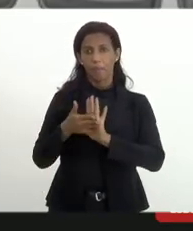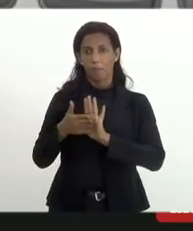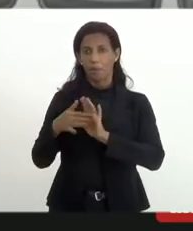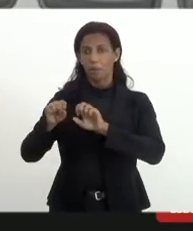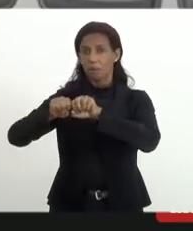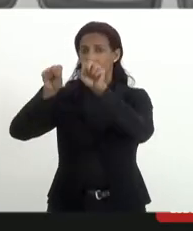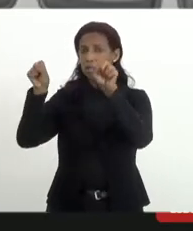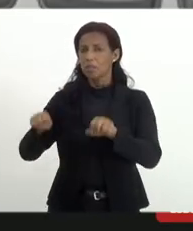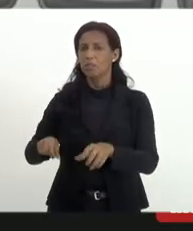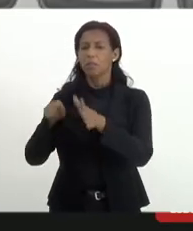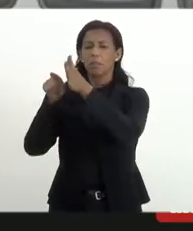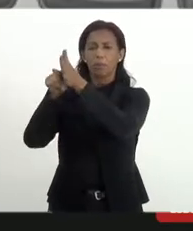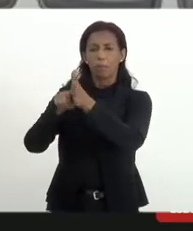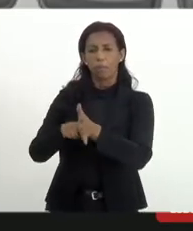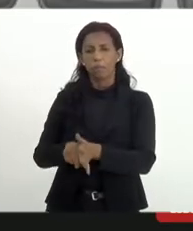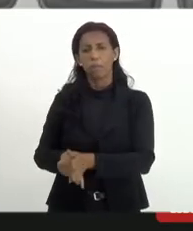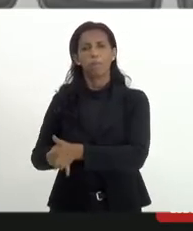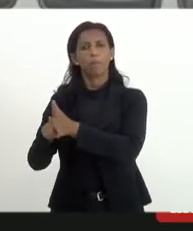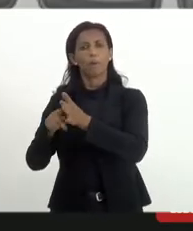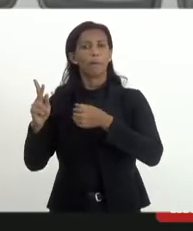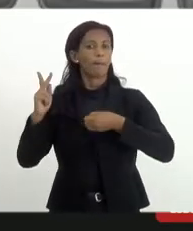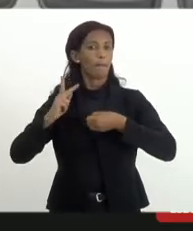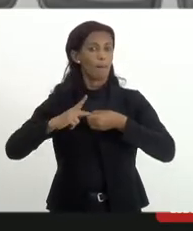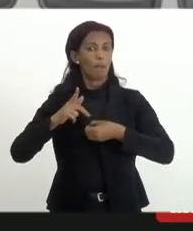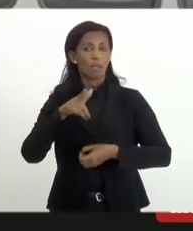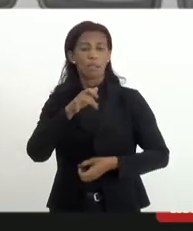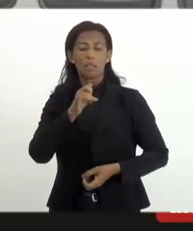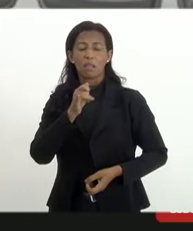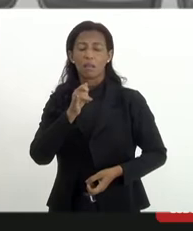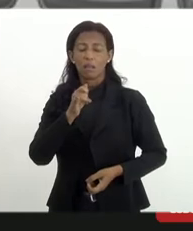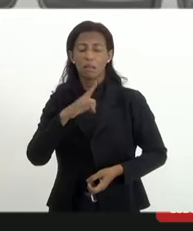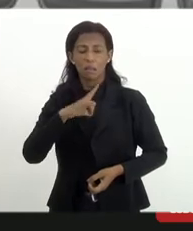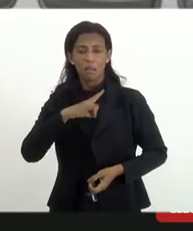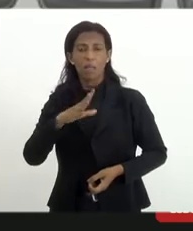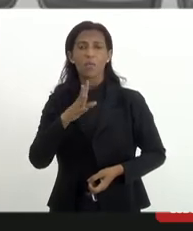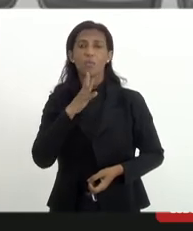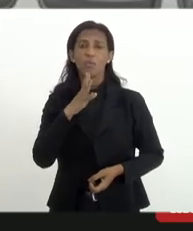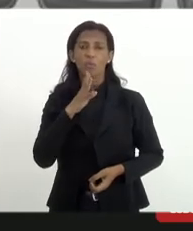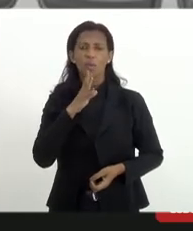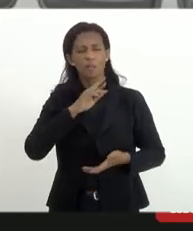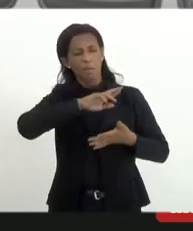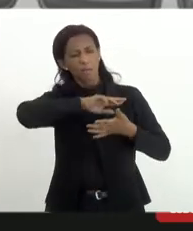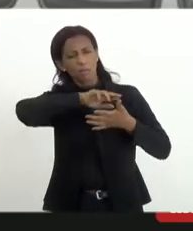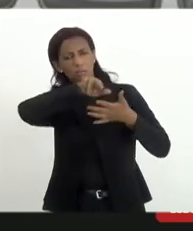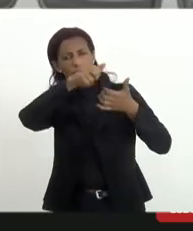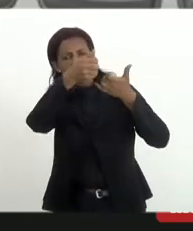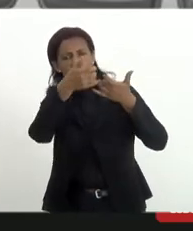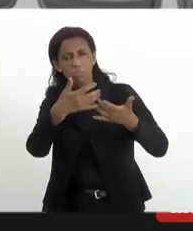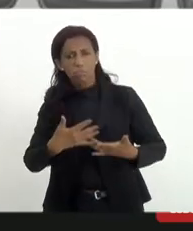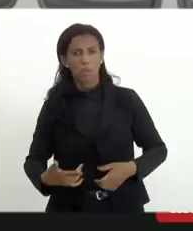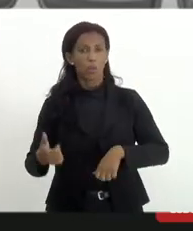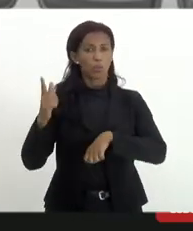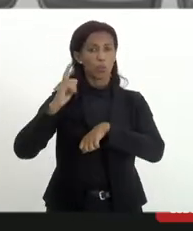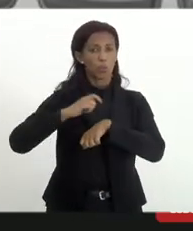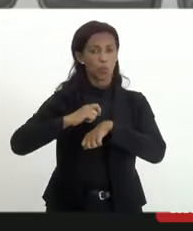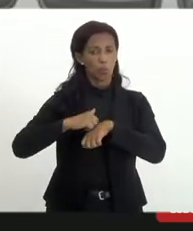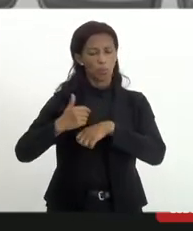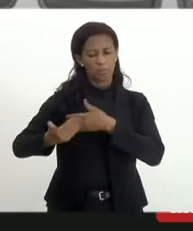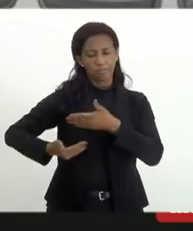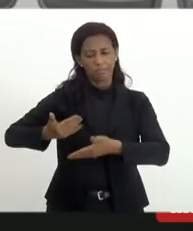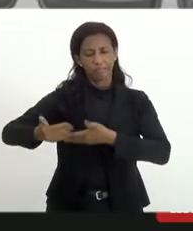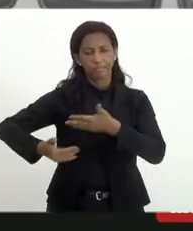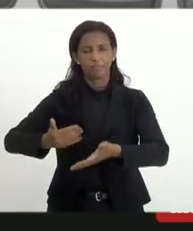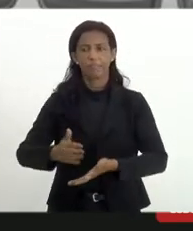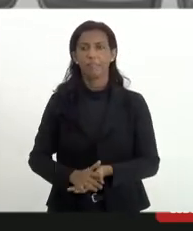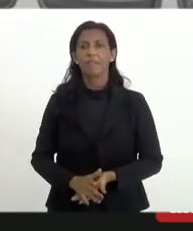de fiscalização da produção do petróleo, tem conhecimento dos fatos no momento da ocorrência do fato gerador. Ela